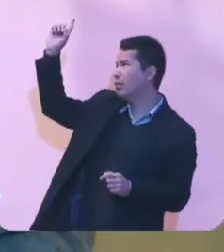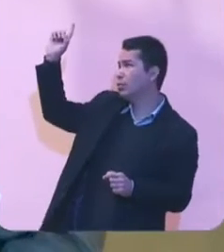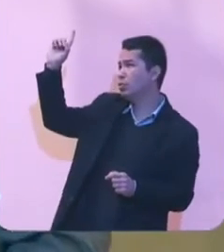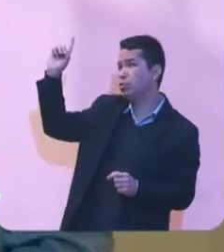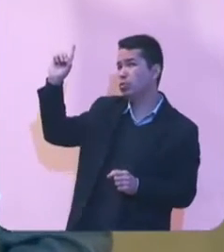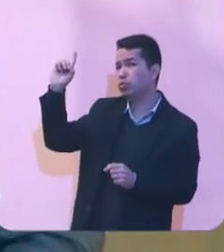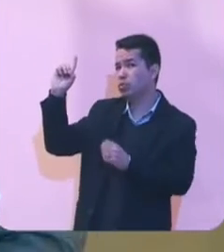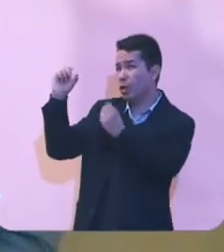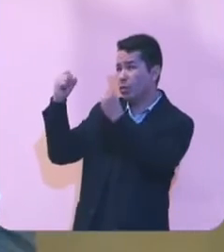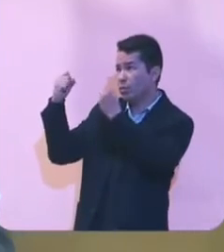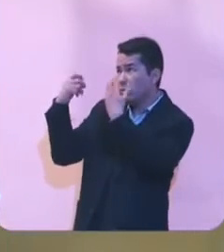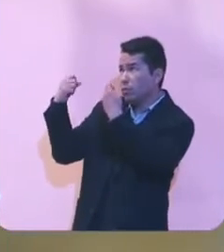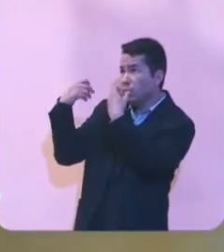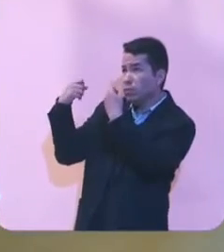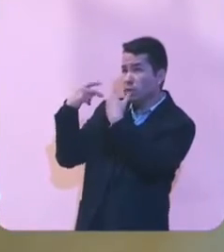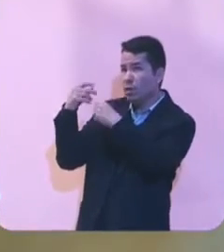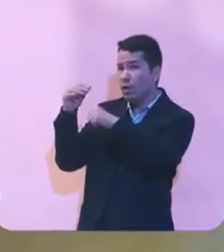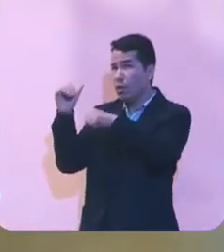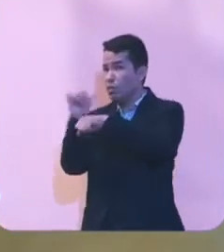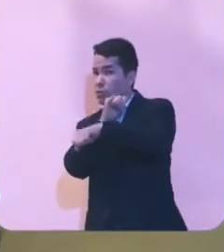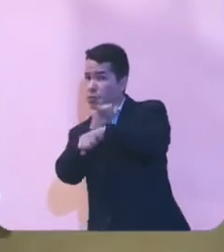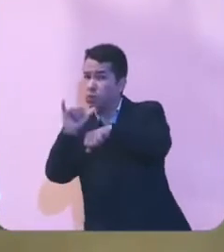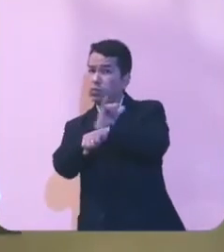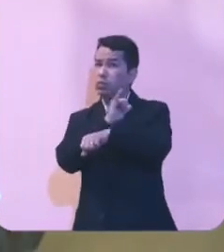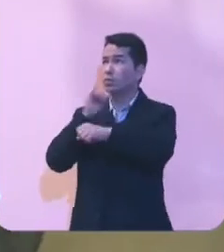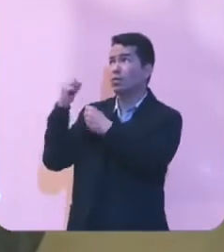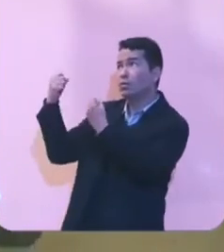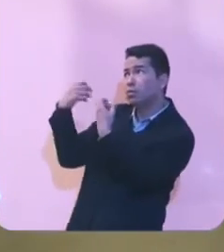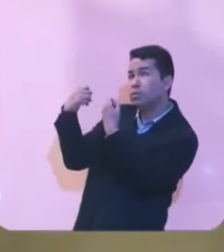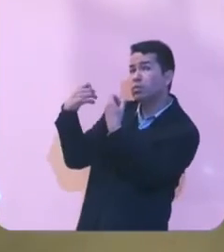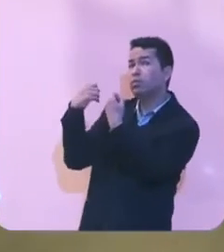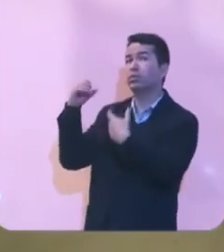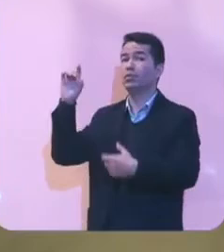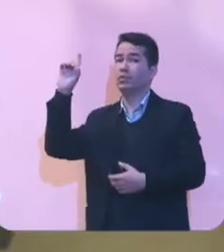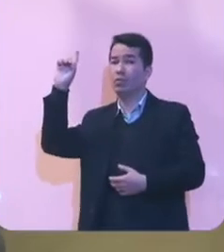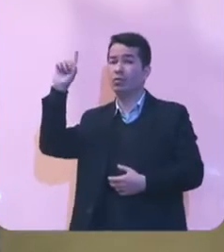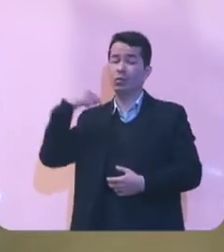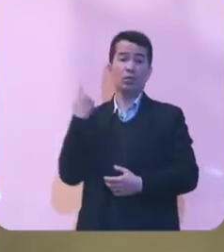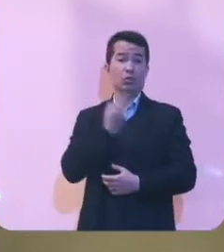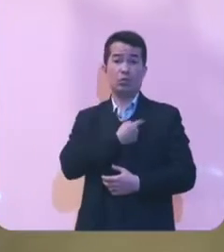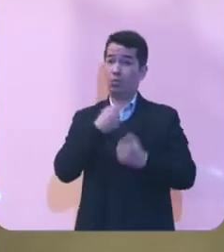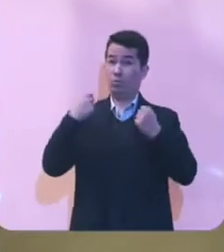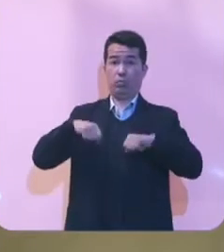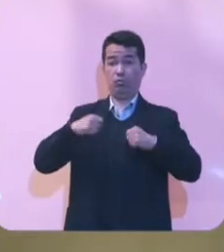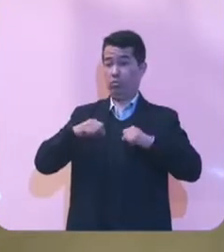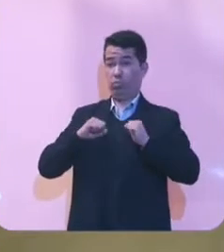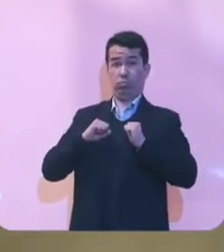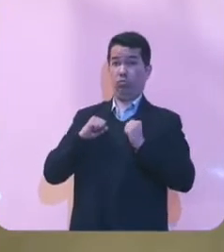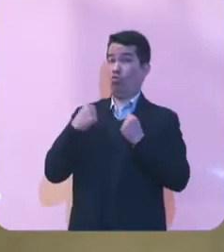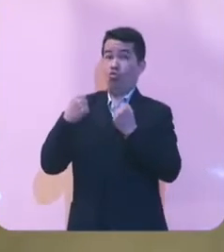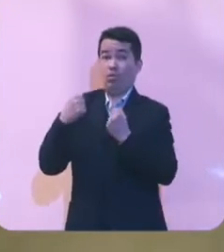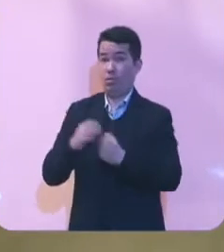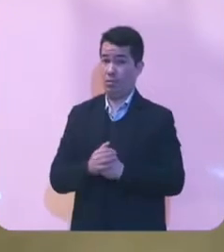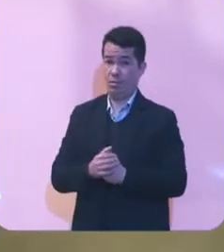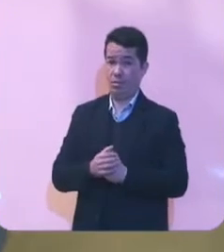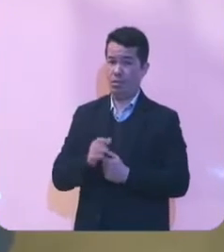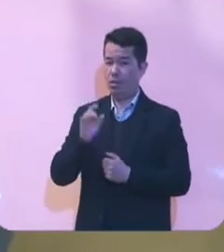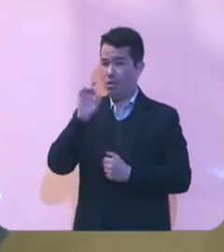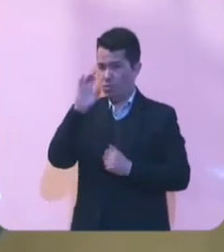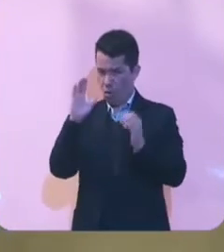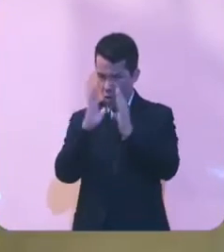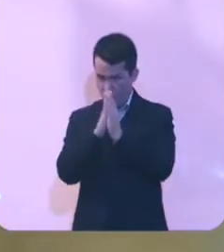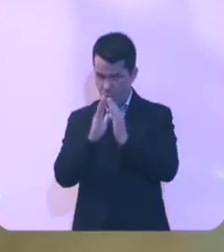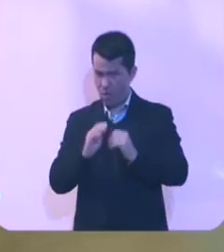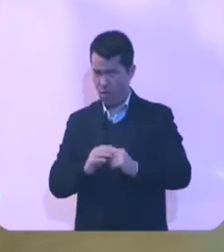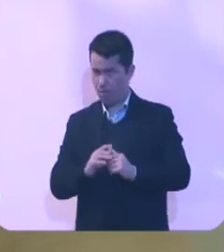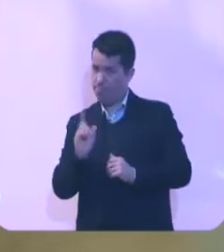que veio de Deus, então agora a gente tem que tomar uma atitude. Por isso, não adianta apenas orar, a